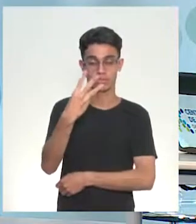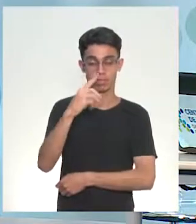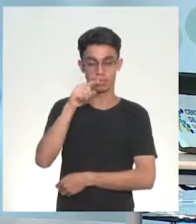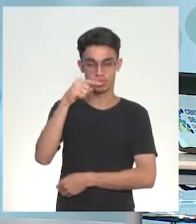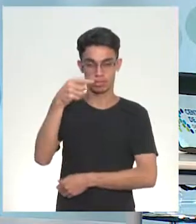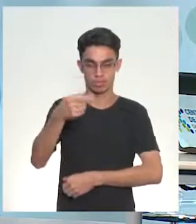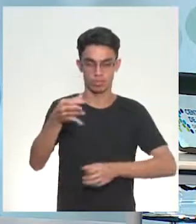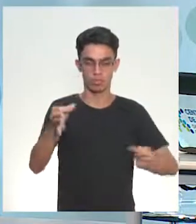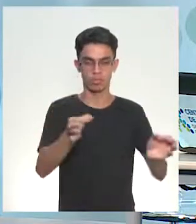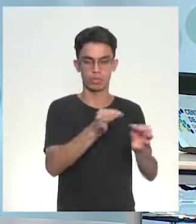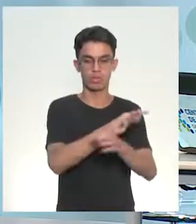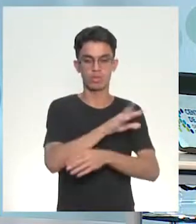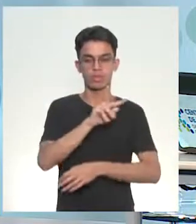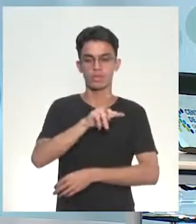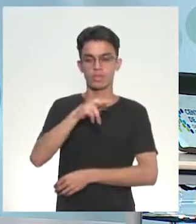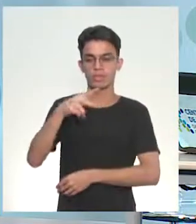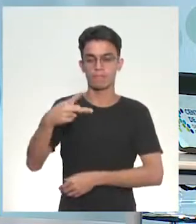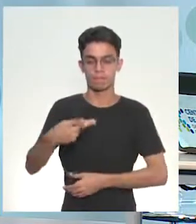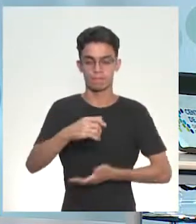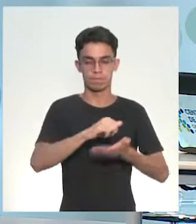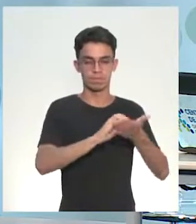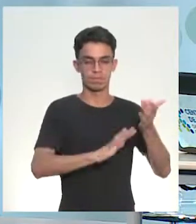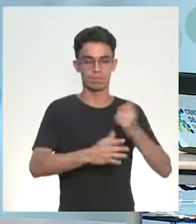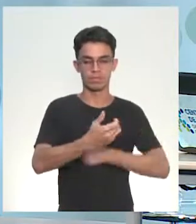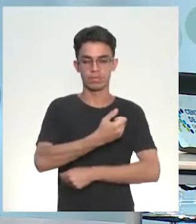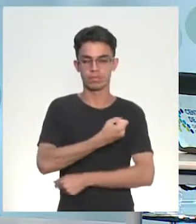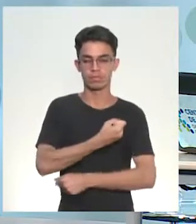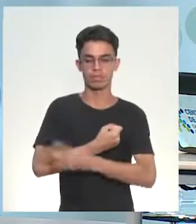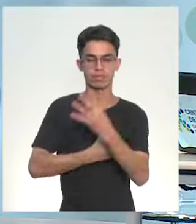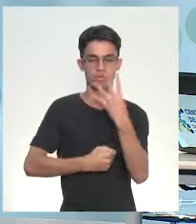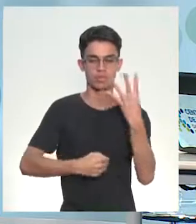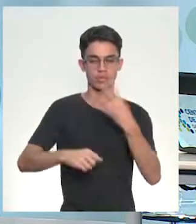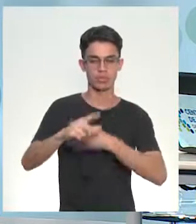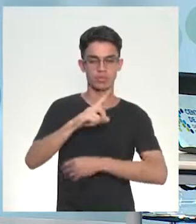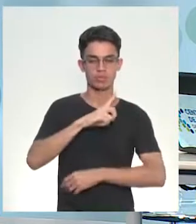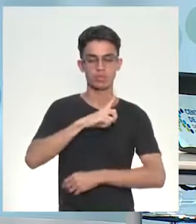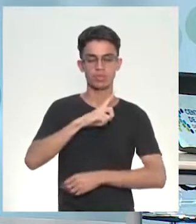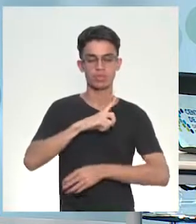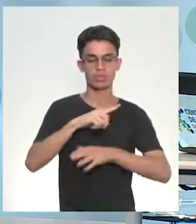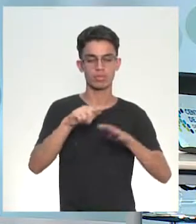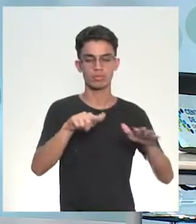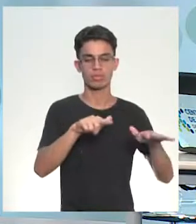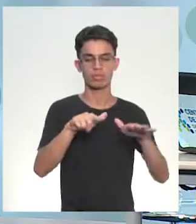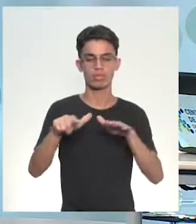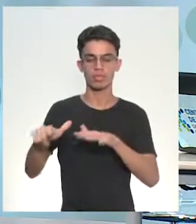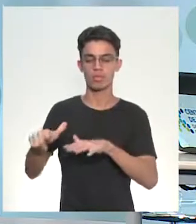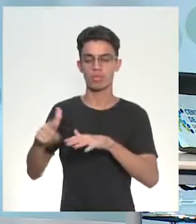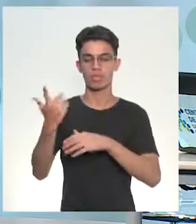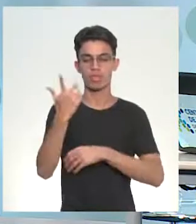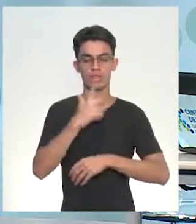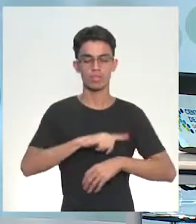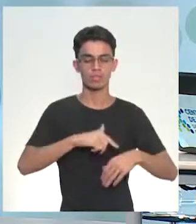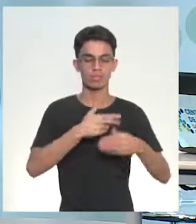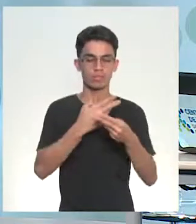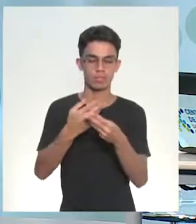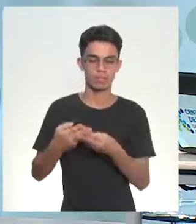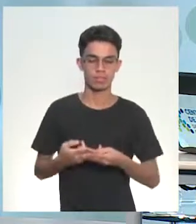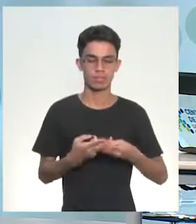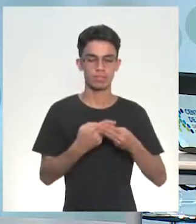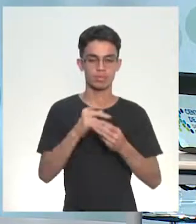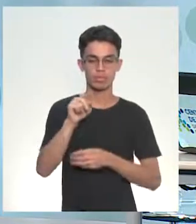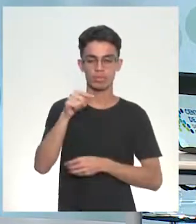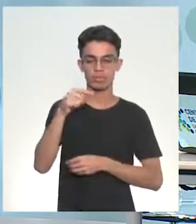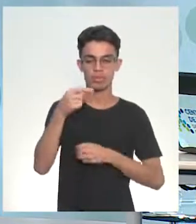gente terminar a sequência de atividades número 4, teremos mais uma semana de retomada. E depois,